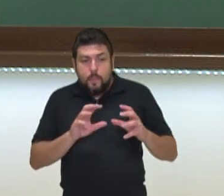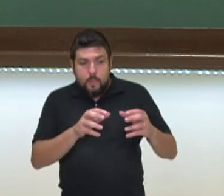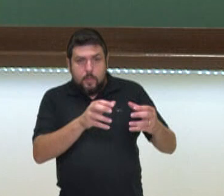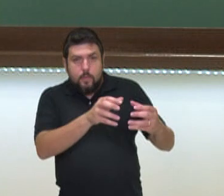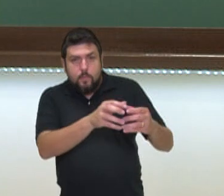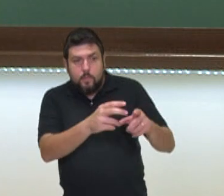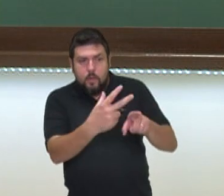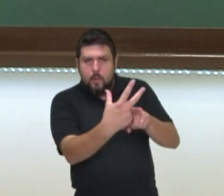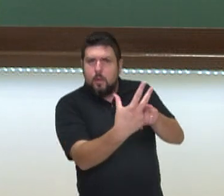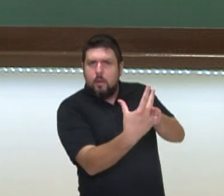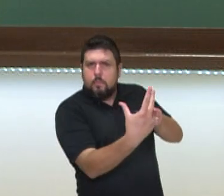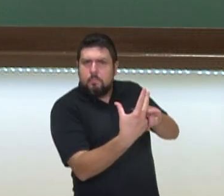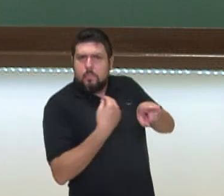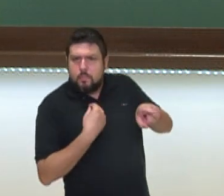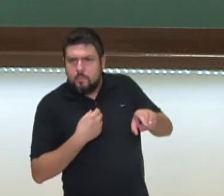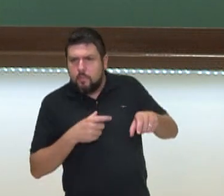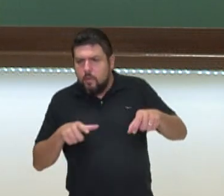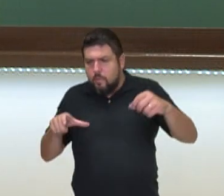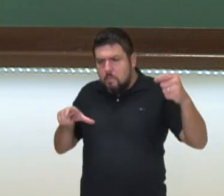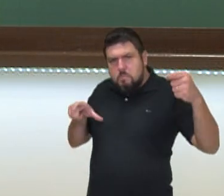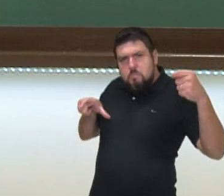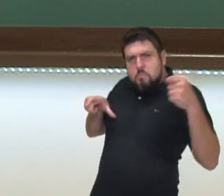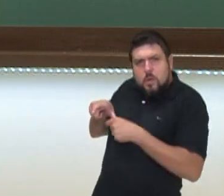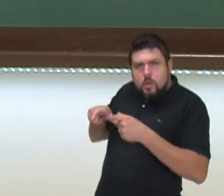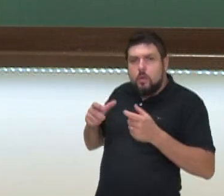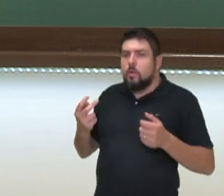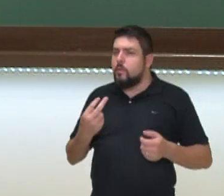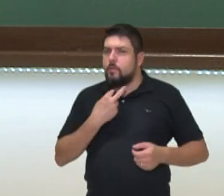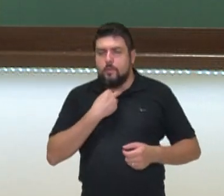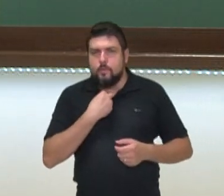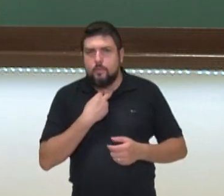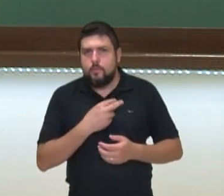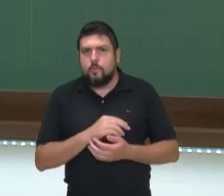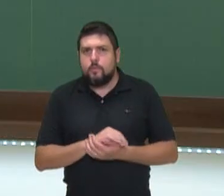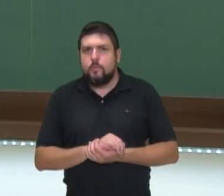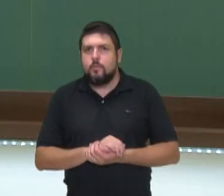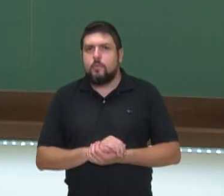adversária passar o nosso campo para fazer o gol.